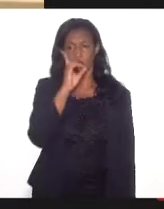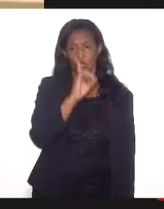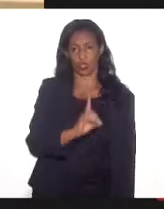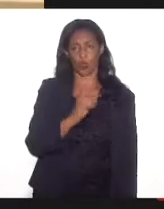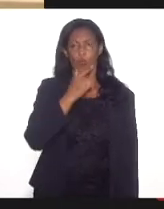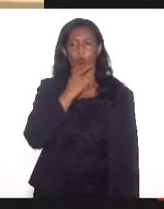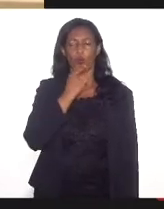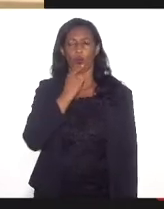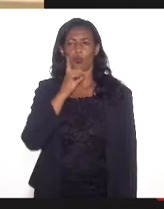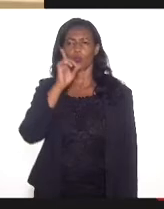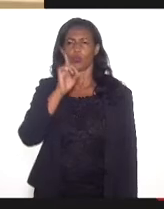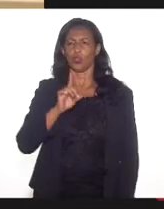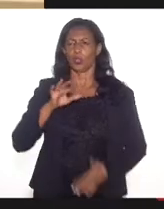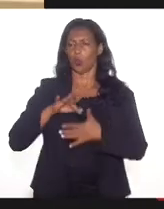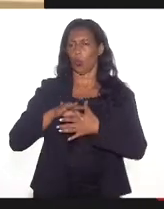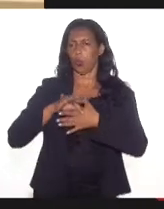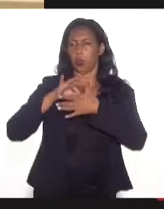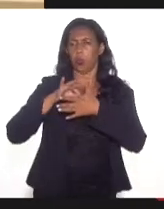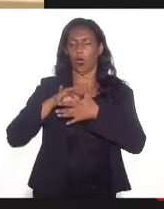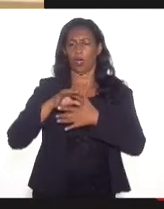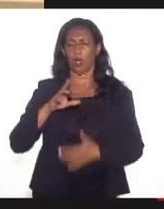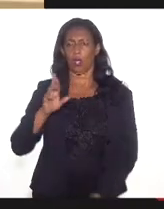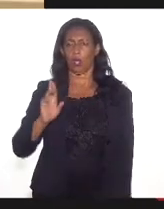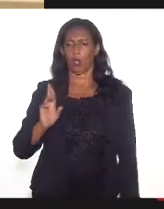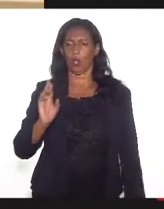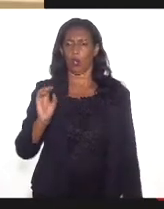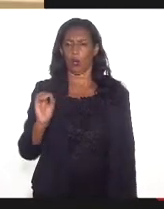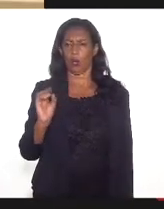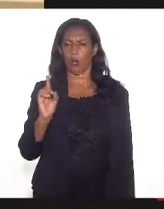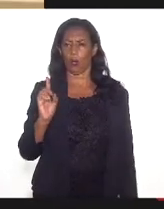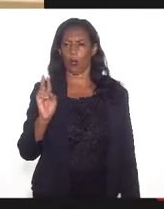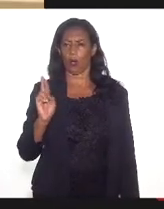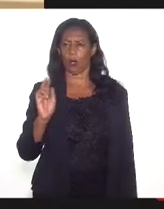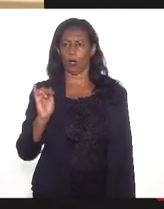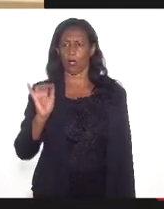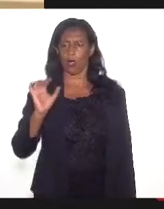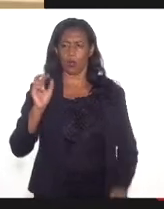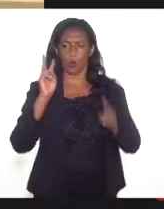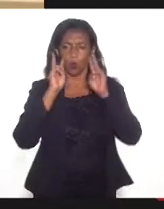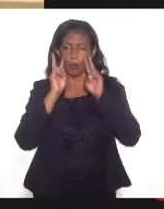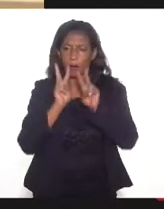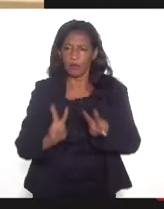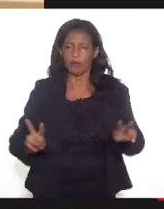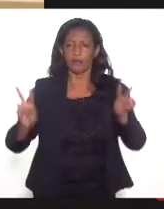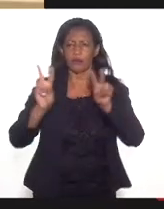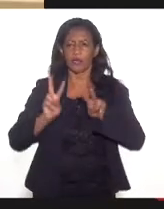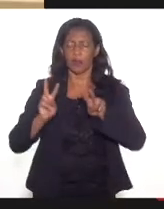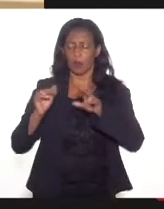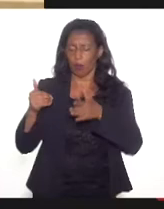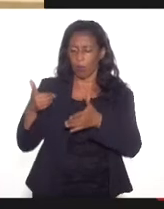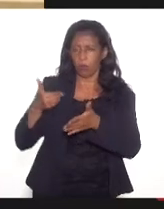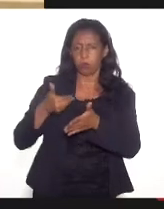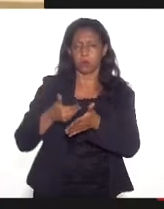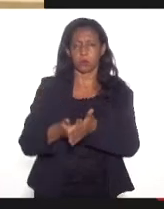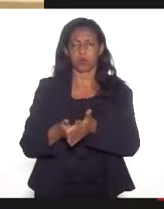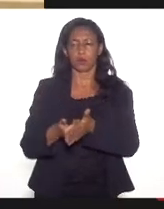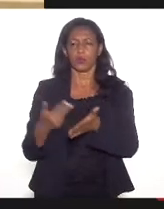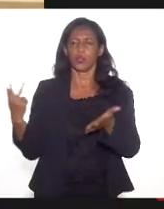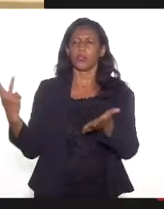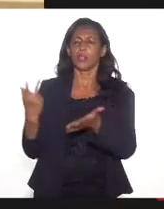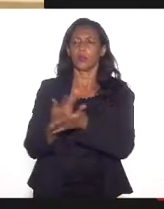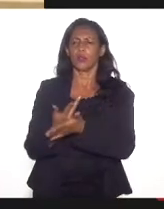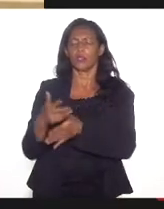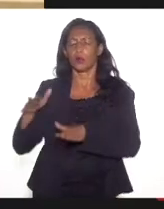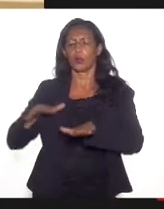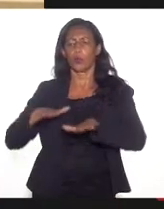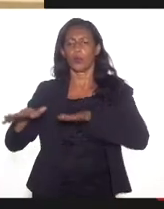executivo, Rodrigo Afonso, uma visão mais aproximada e também das ações dos movimentos sociais.